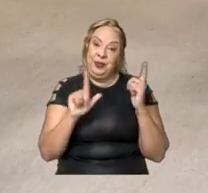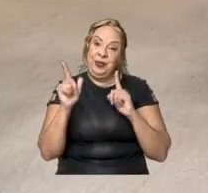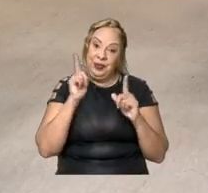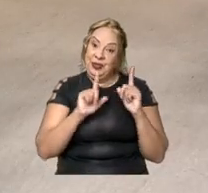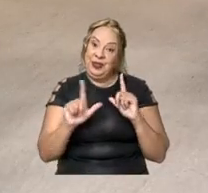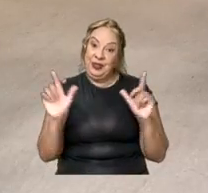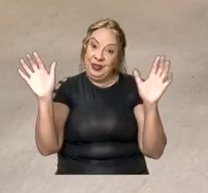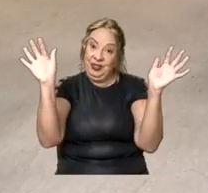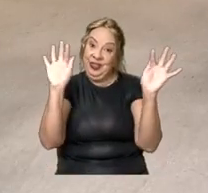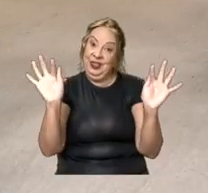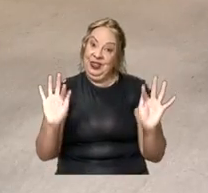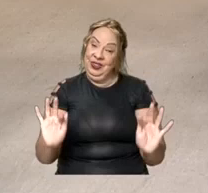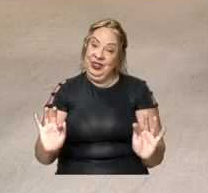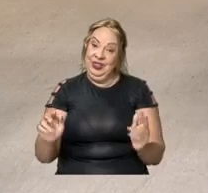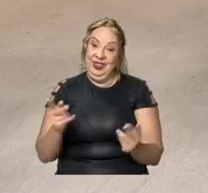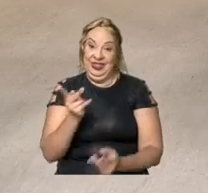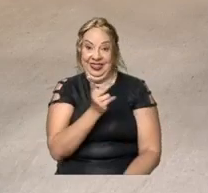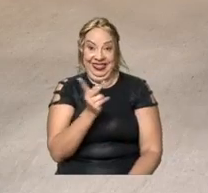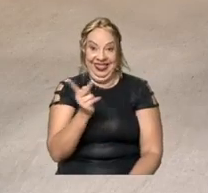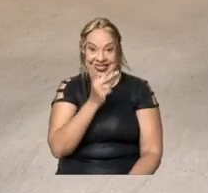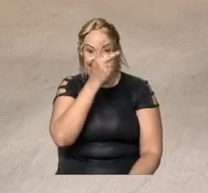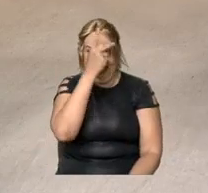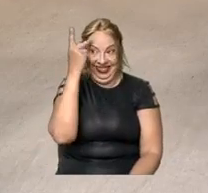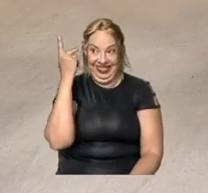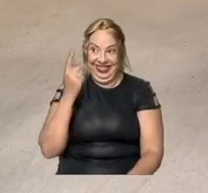Sem dúvida alguma. Parabéns aos nossos